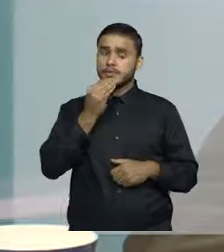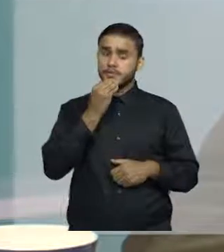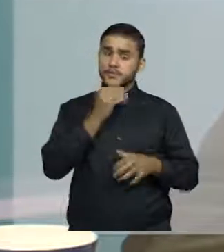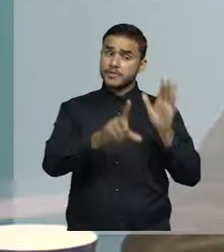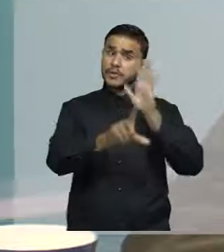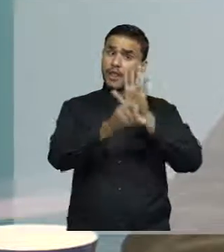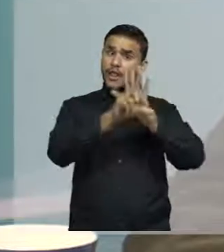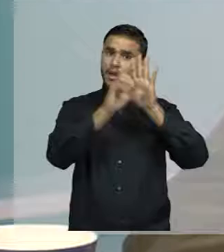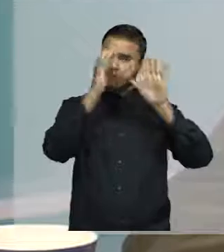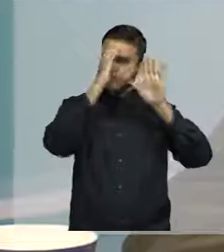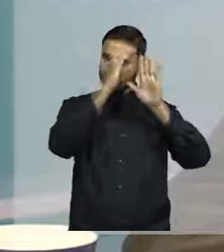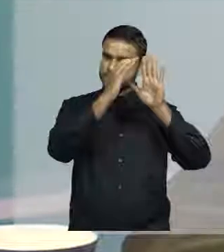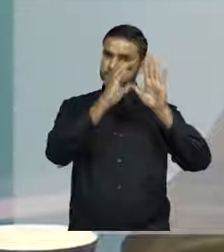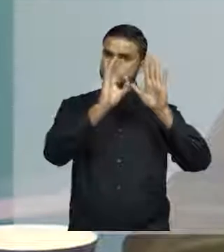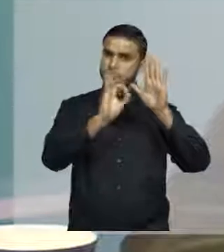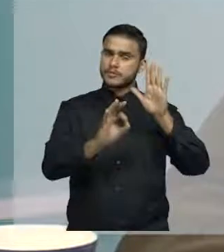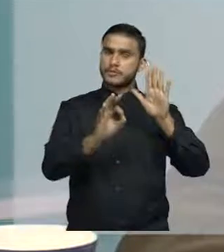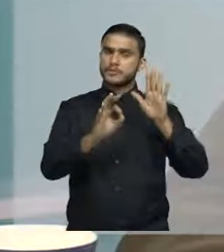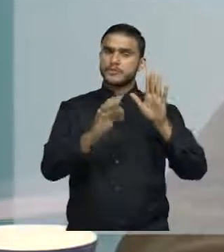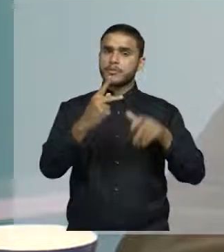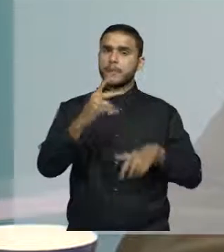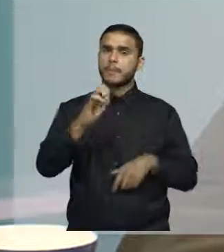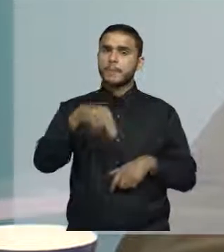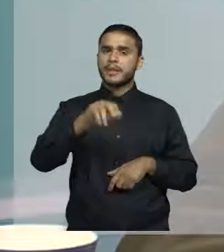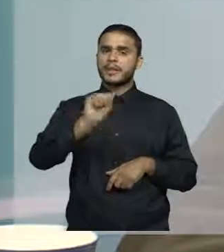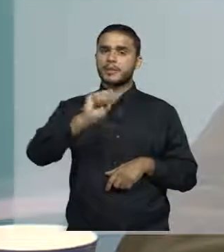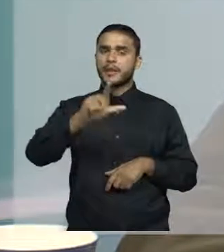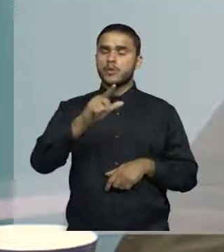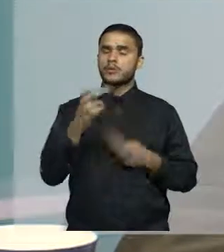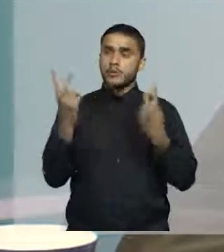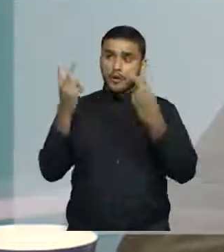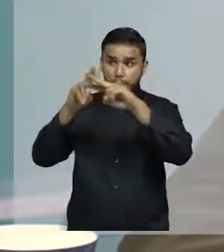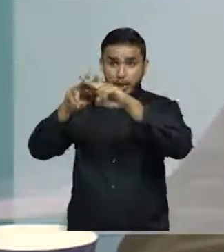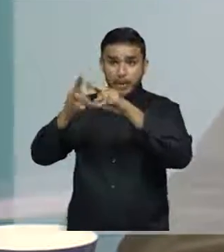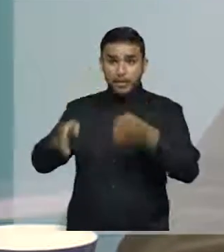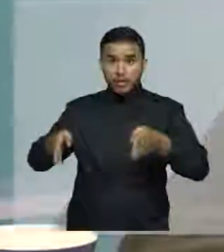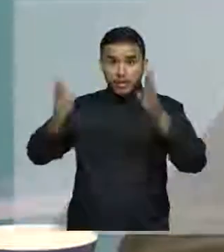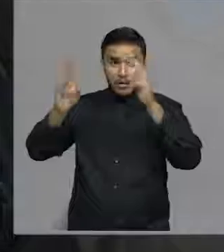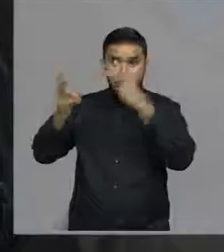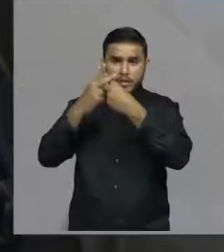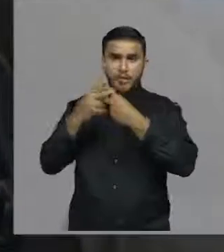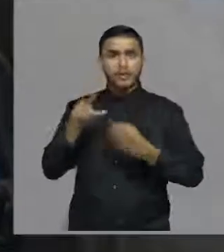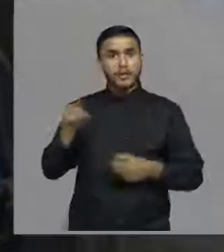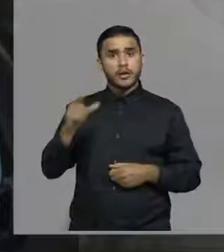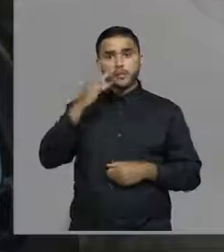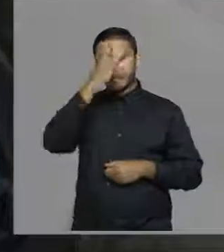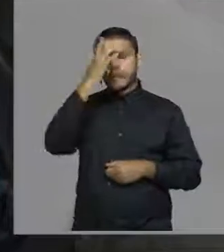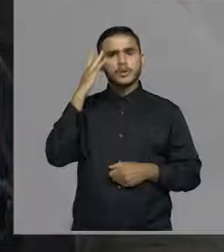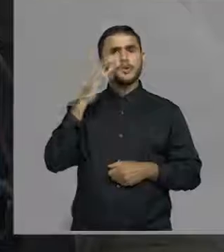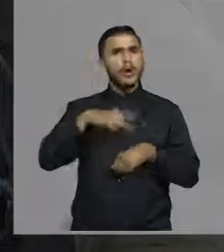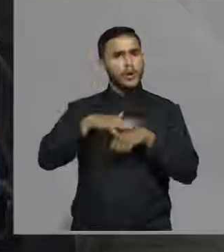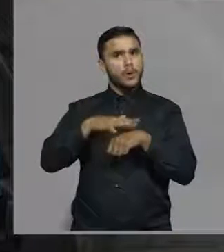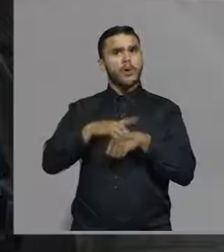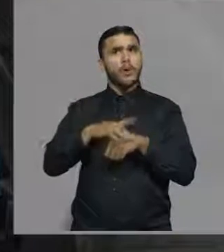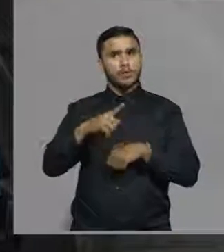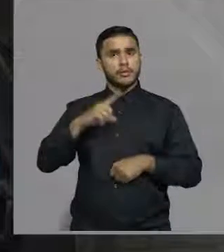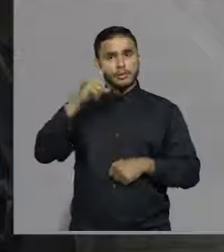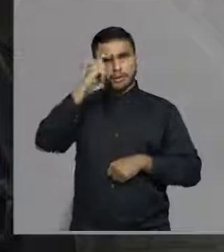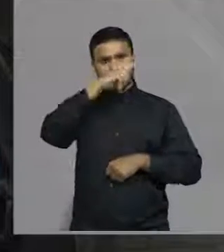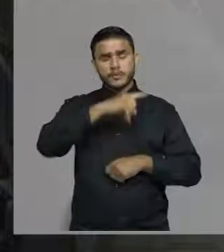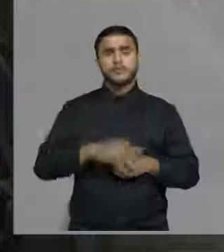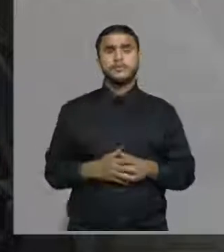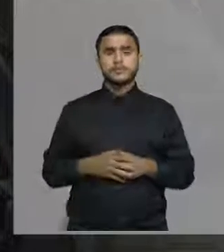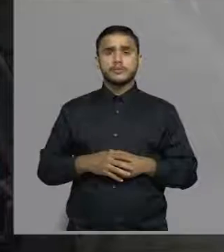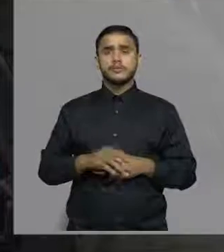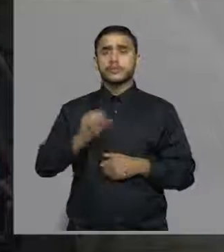penal e a nossa legislação penal, que está equivocada. Essas pessoas, elas sofrem de um problema psicossocial,